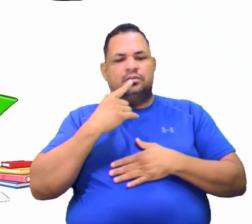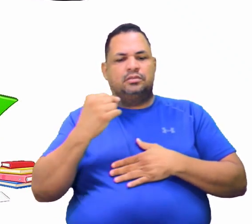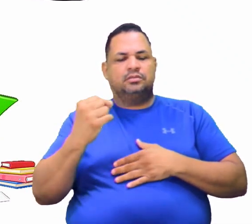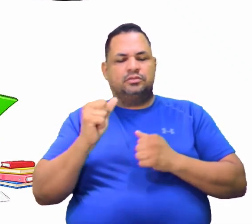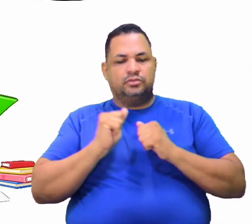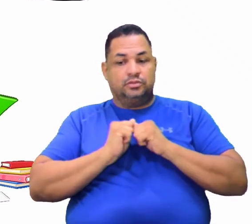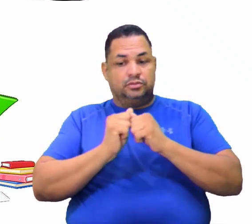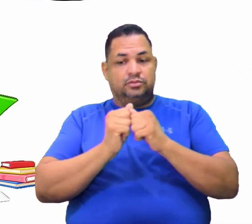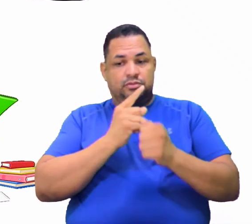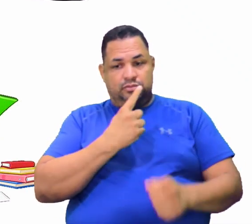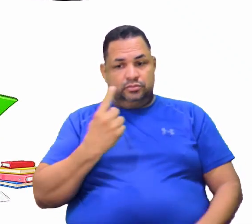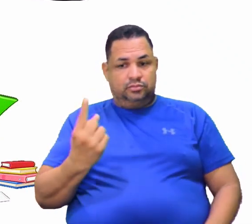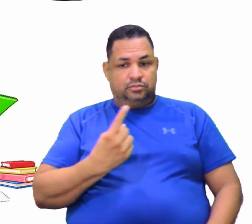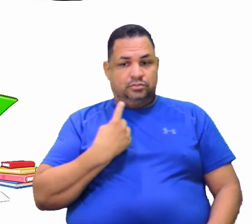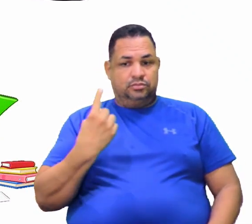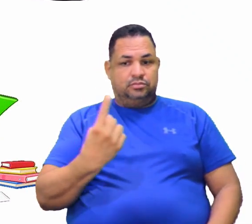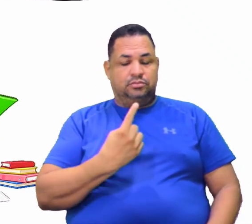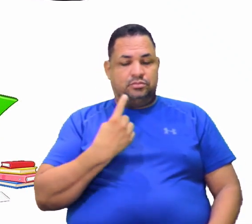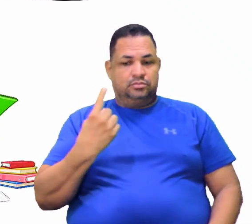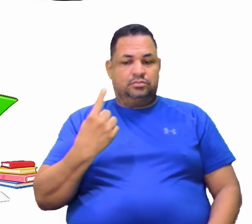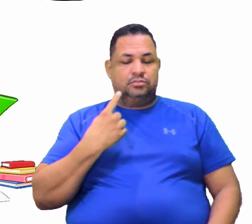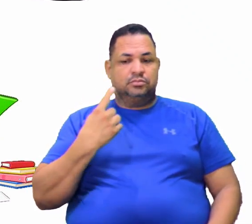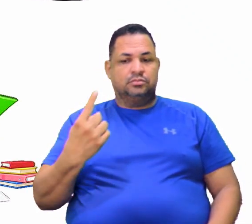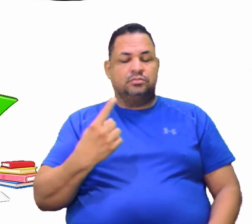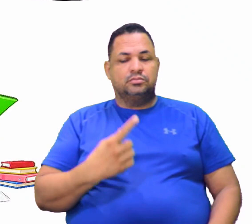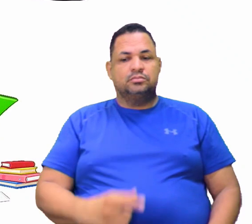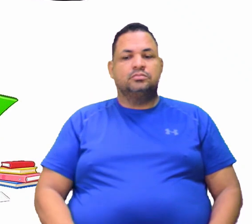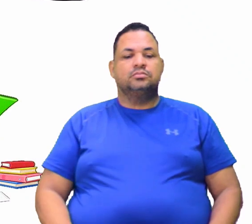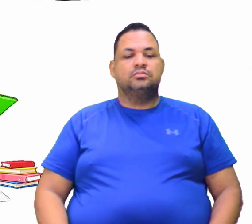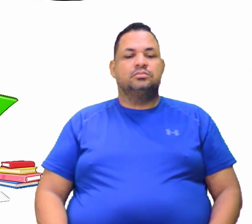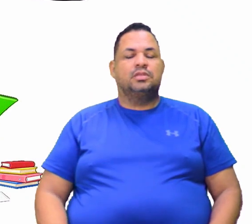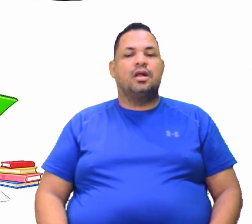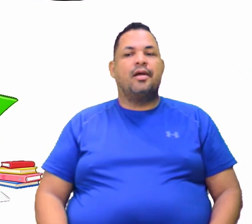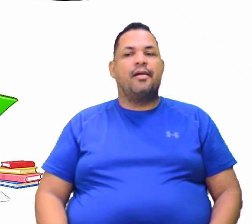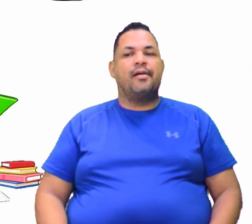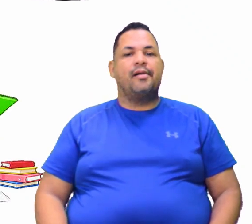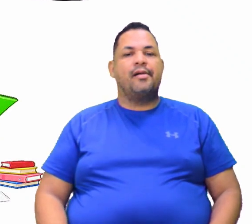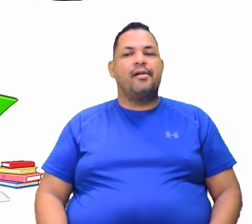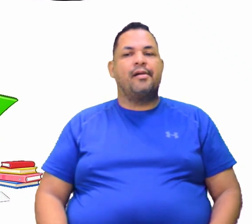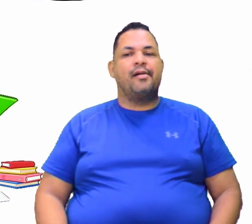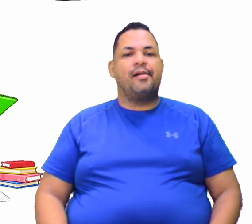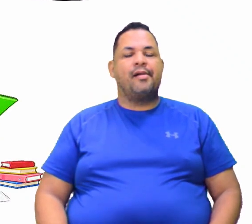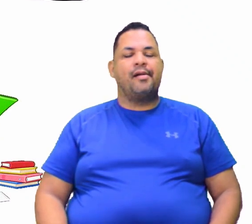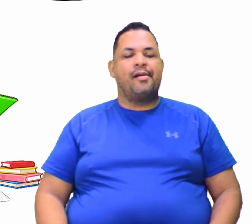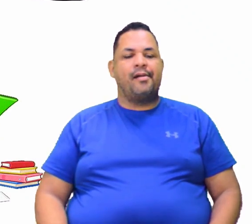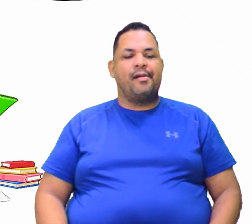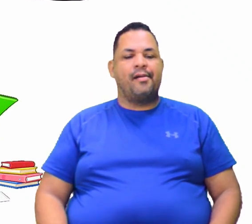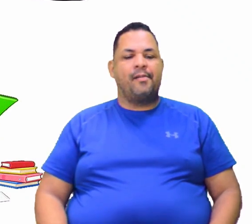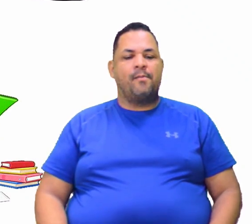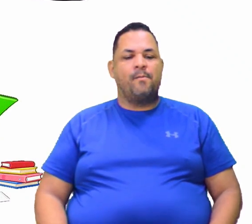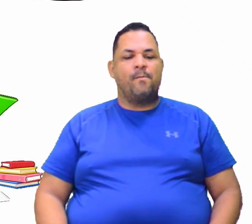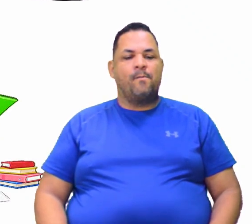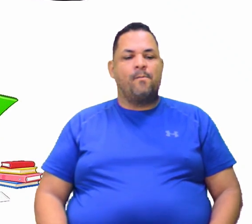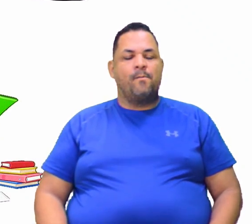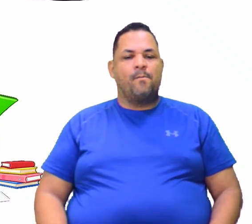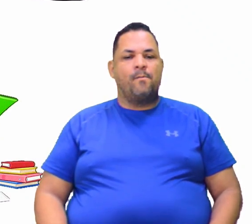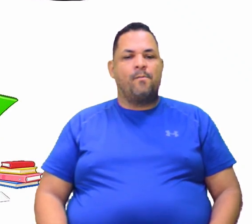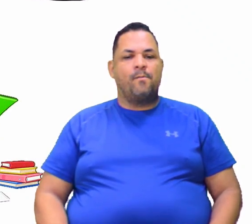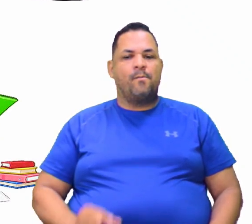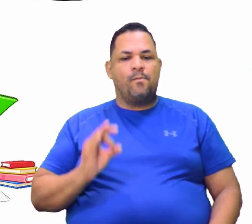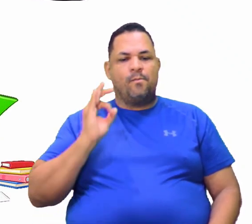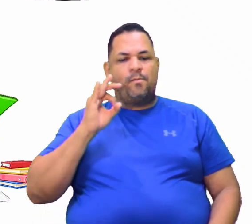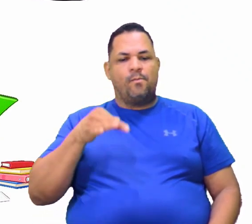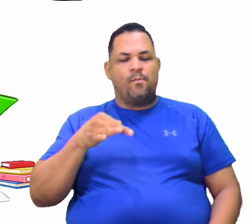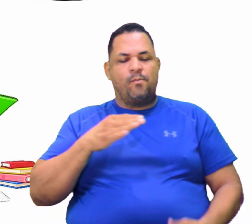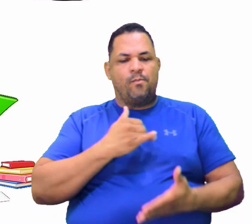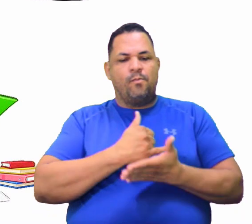levando-te com ele. Então, levando-te aqui, ó. Fernando sairá. Essa é a primeira oração. Tá